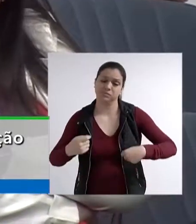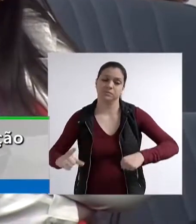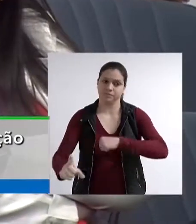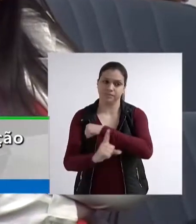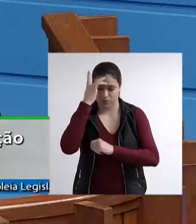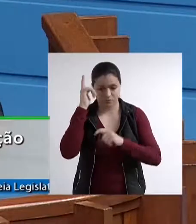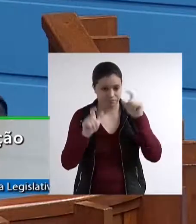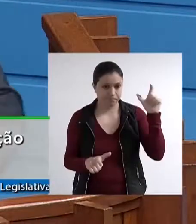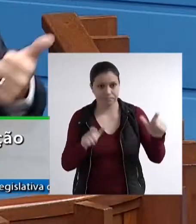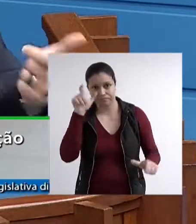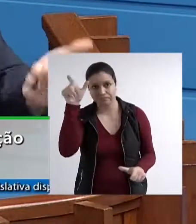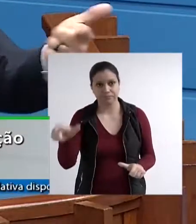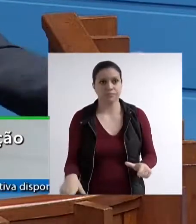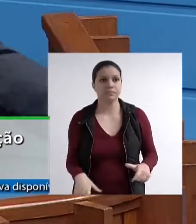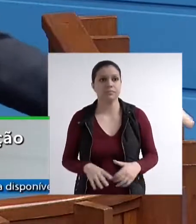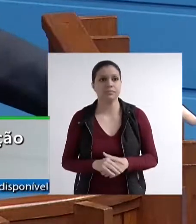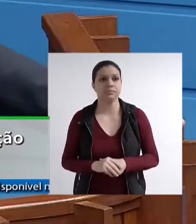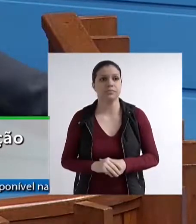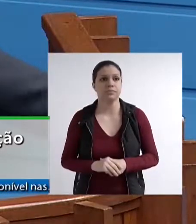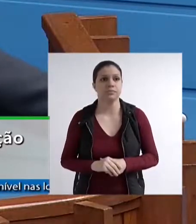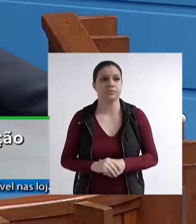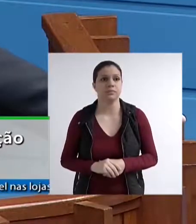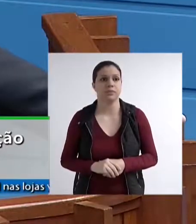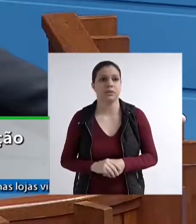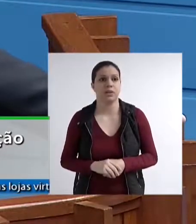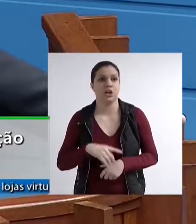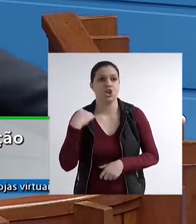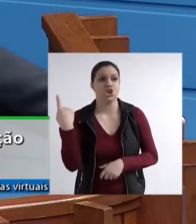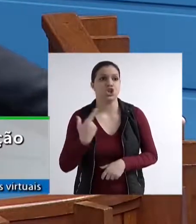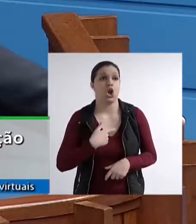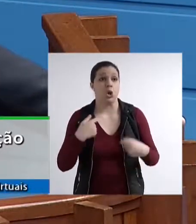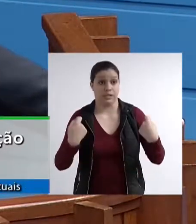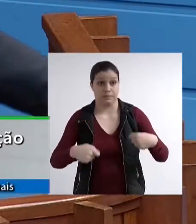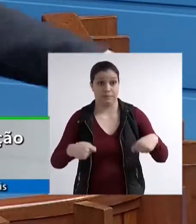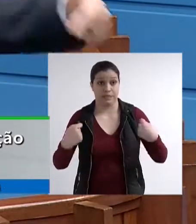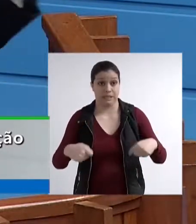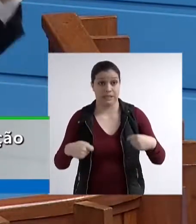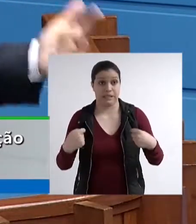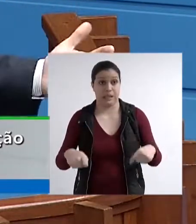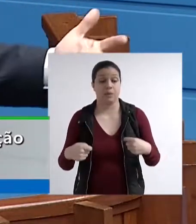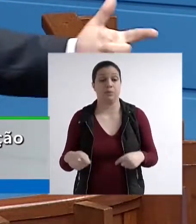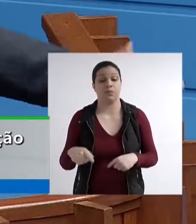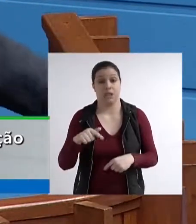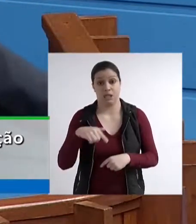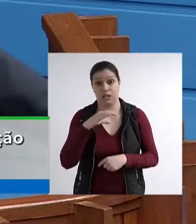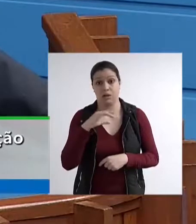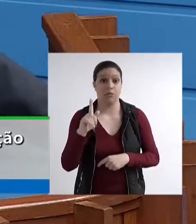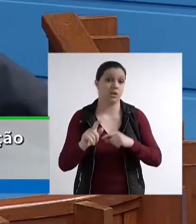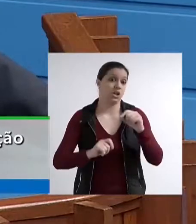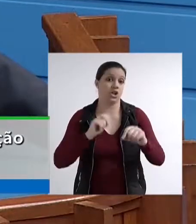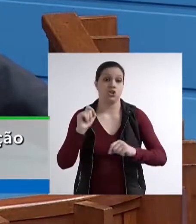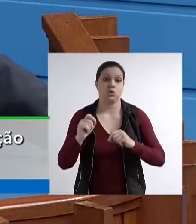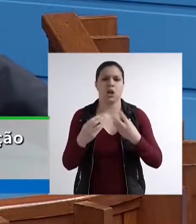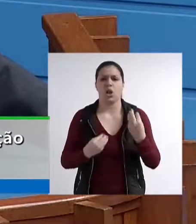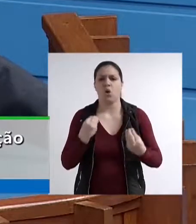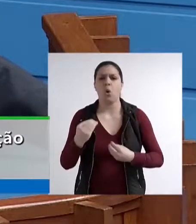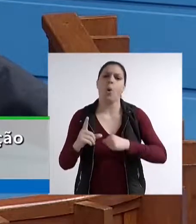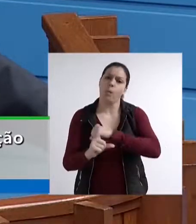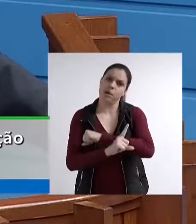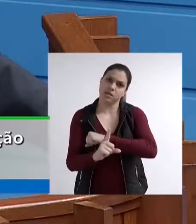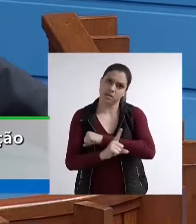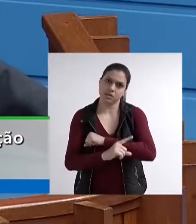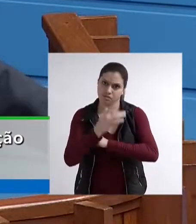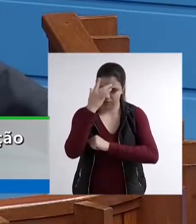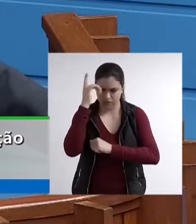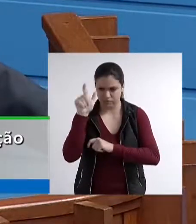é devido. Nós precisamos, em Campo Grande, de alternativas para atender a